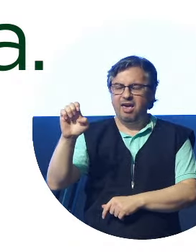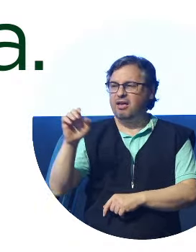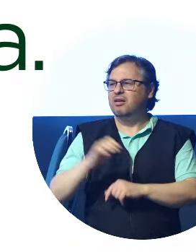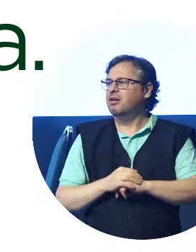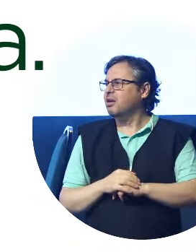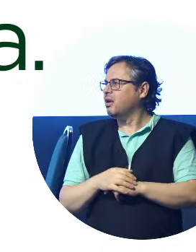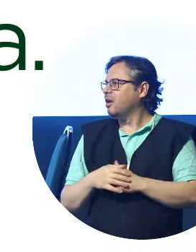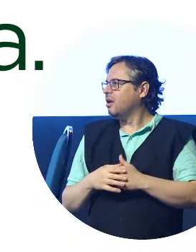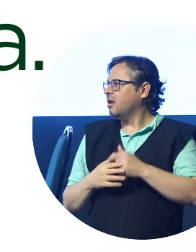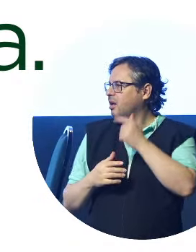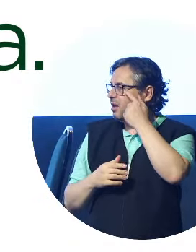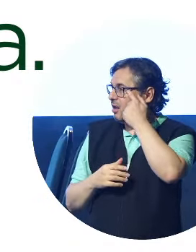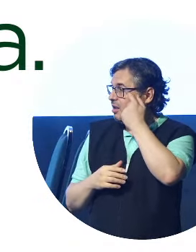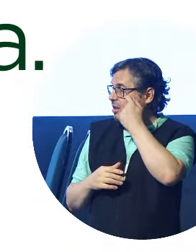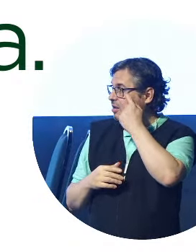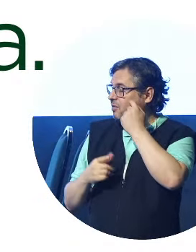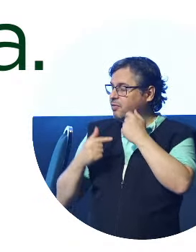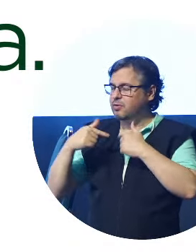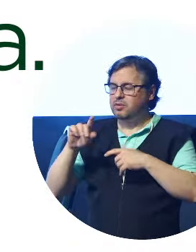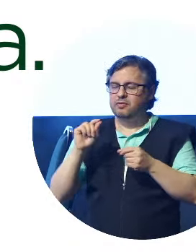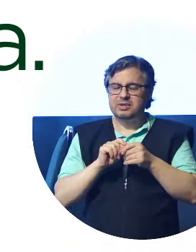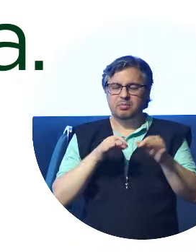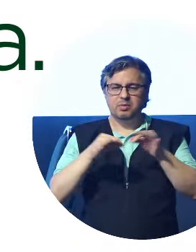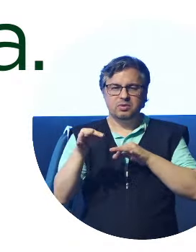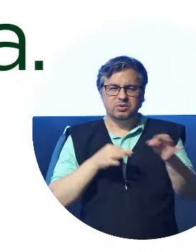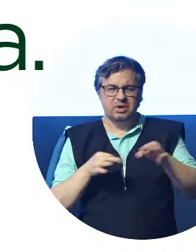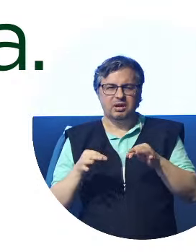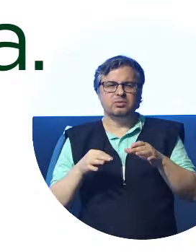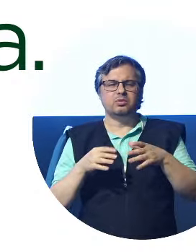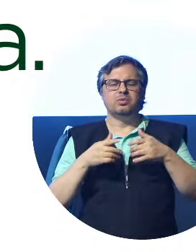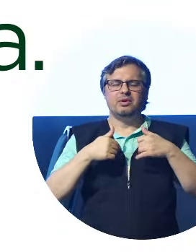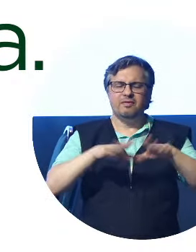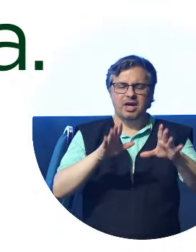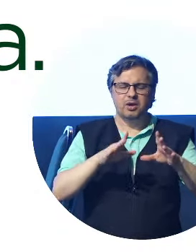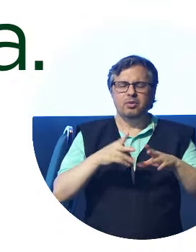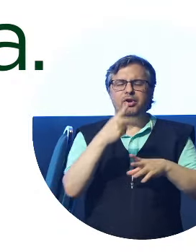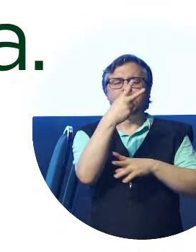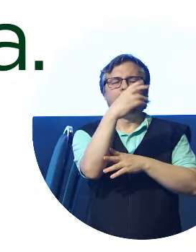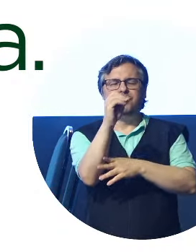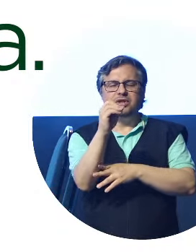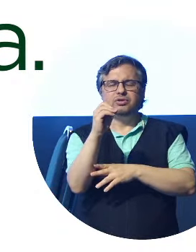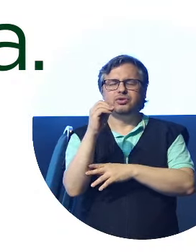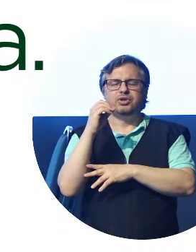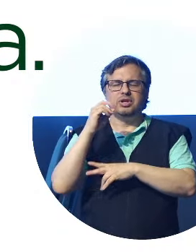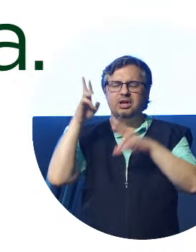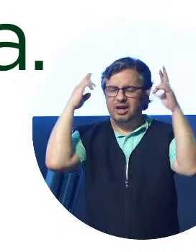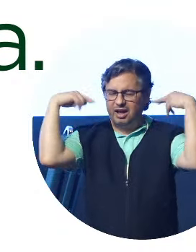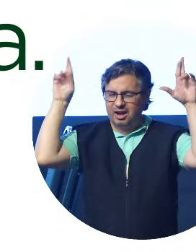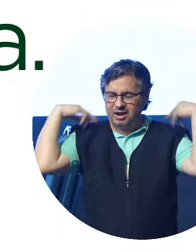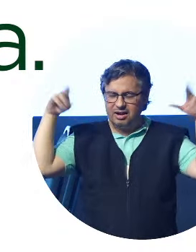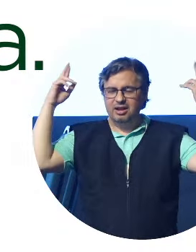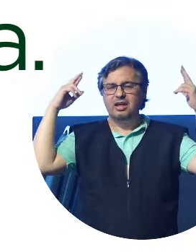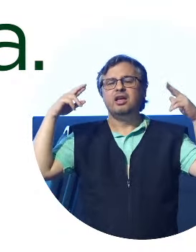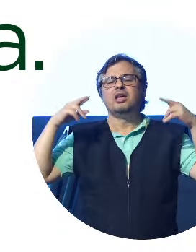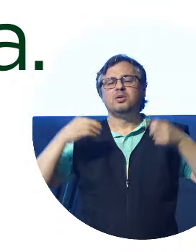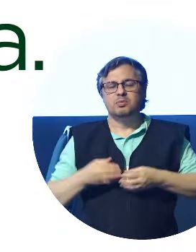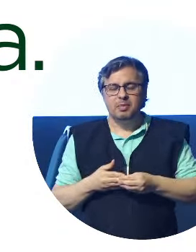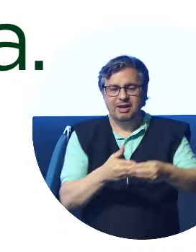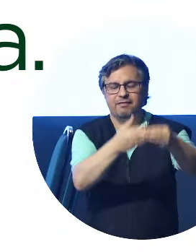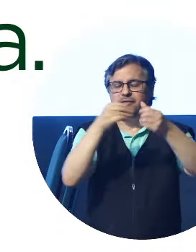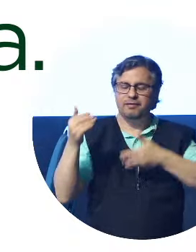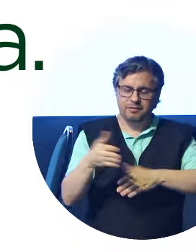Quantos carneiros vocês levaram? 20 carneiros. Levaram 20 carneiros para fazer uma festa de final de ano com os afegãos. Sei de Macaé para ir